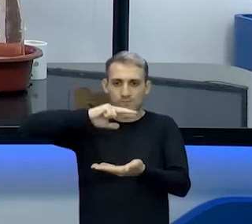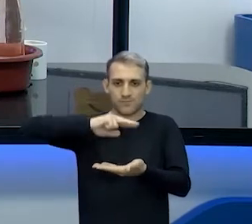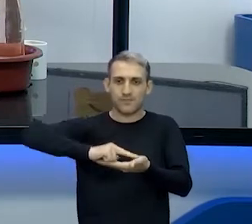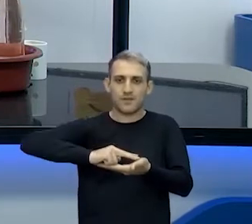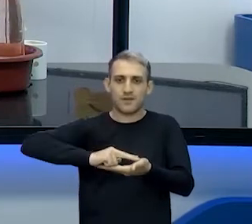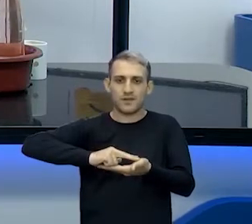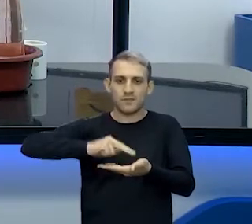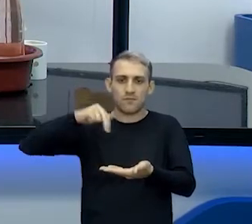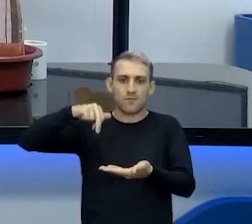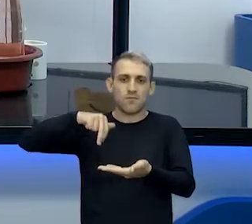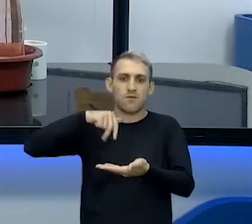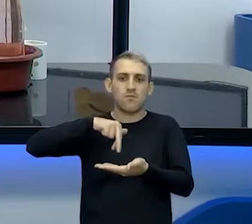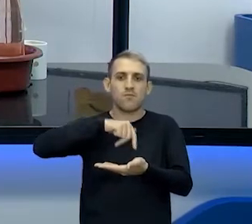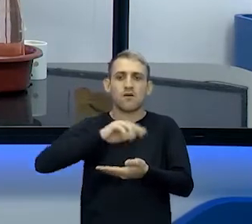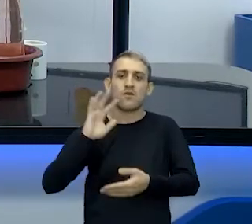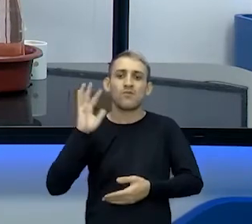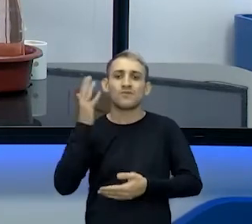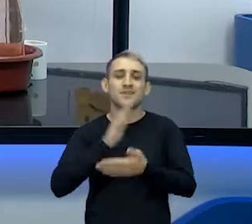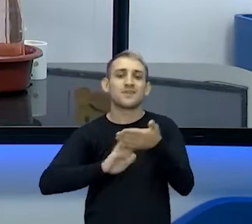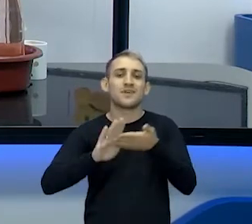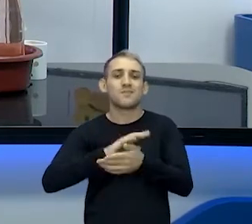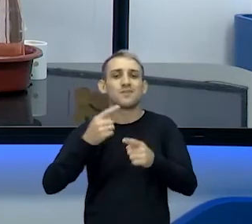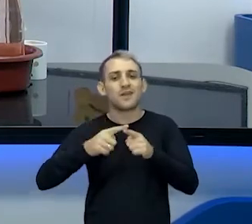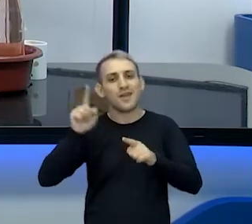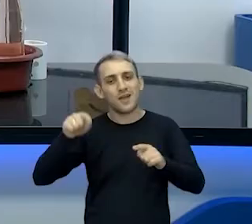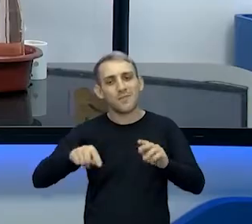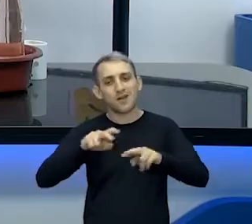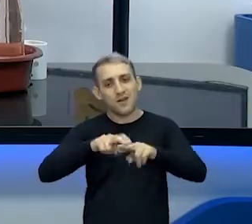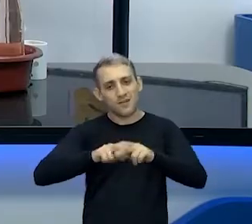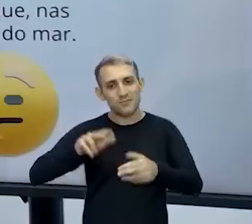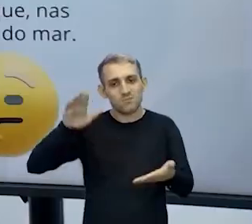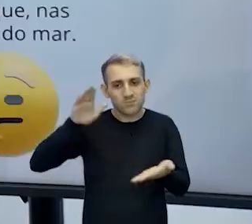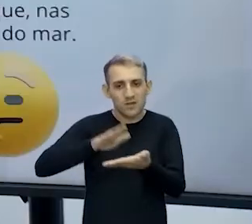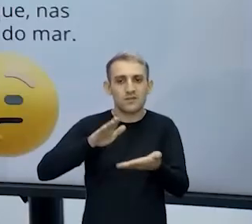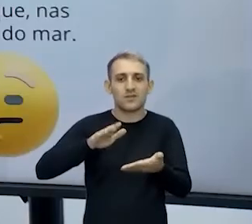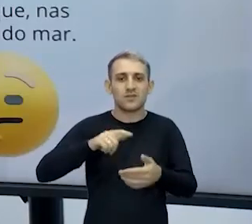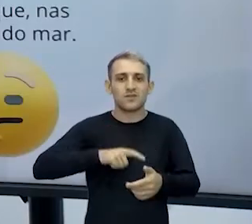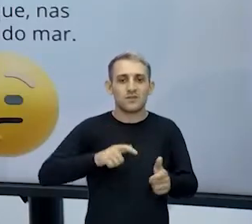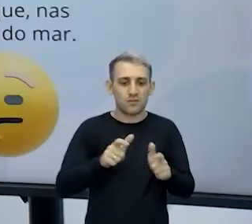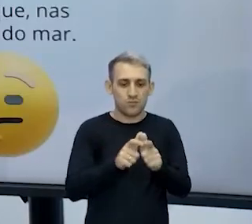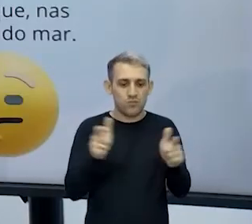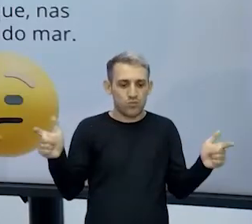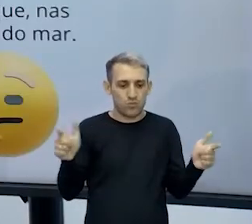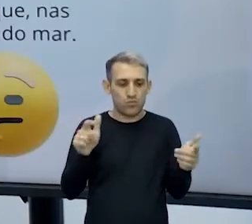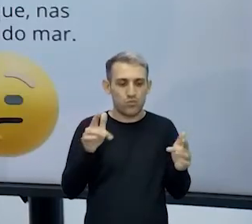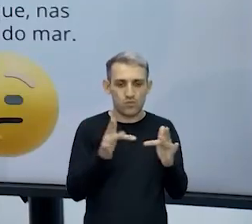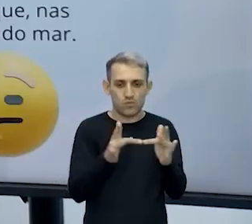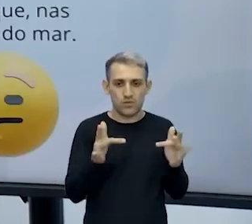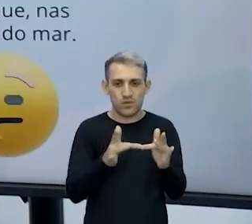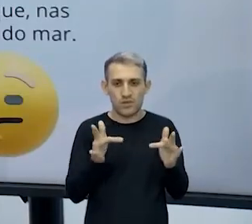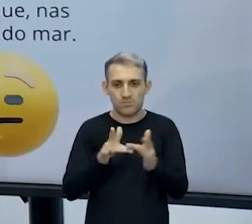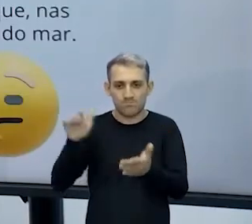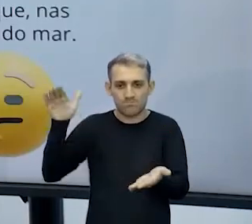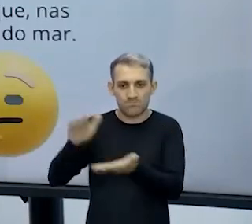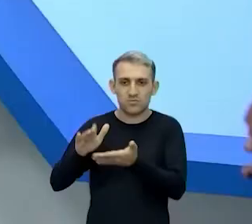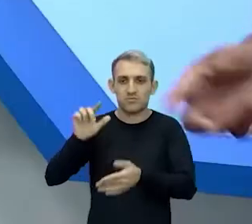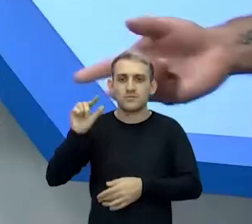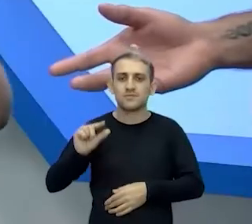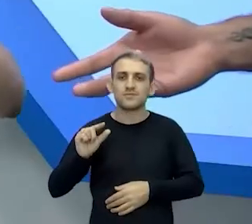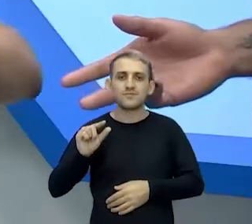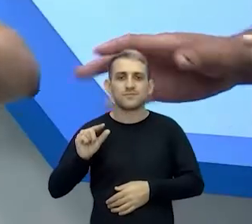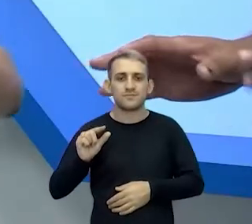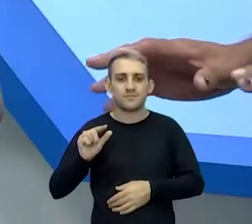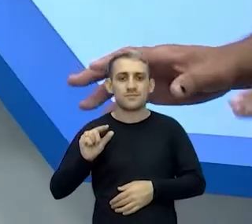cima e não furava as costas dele. Por quê? Porque tem a ver com essa questão da pressão. Você aumentou a área de contato, a pressão diminui. Eu gostava.